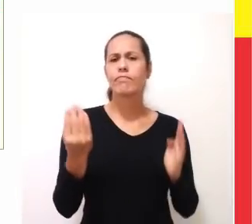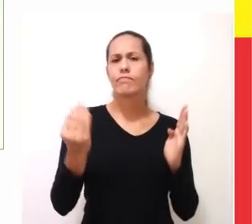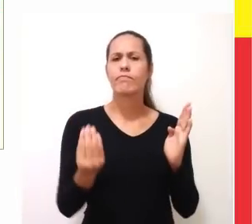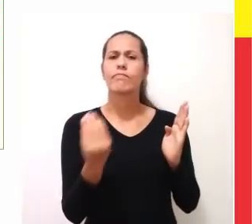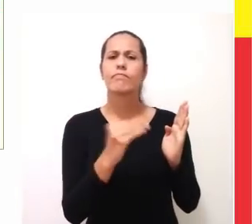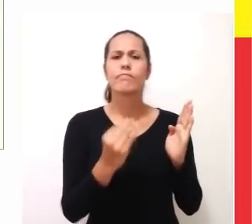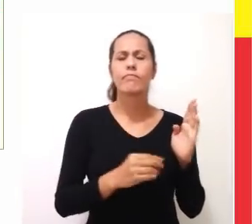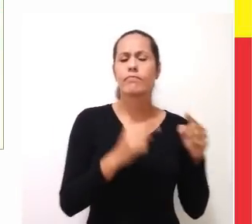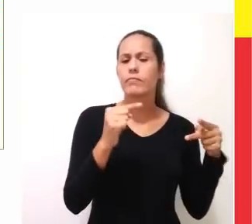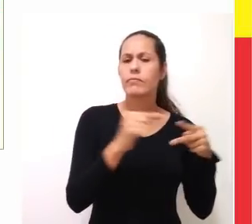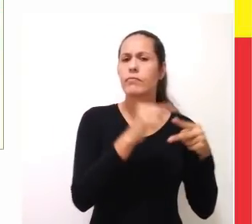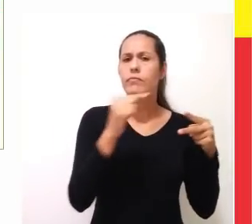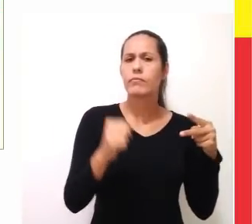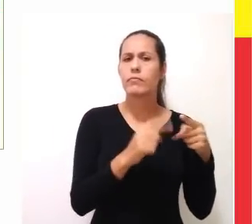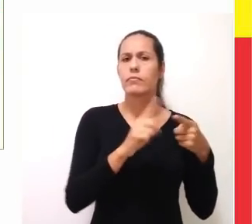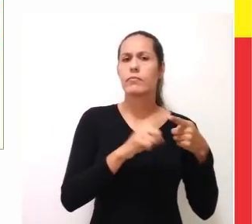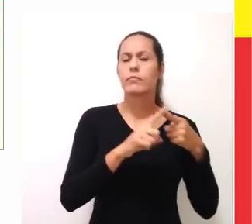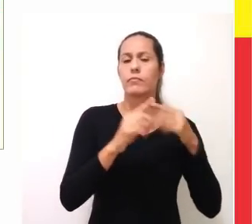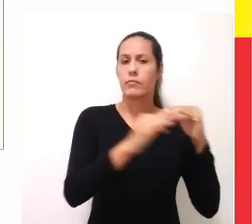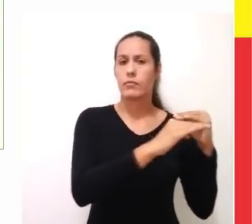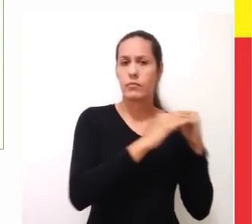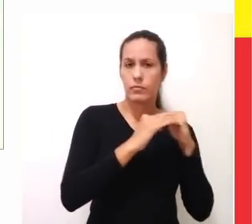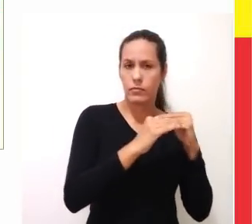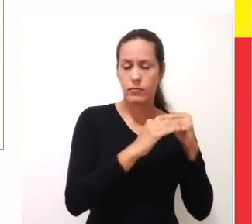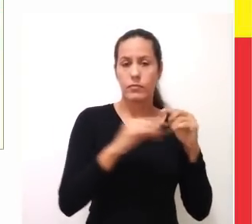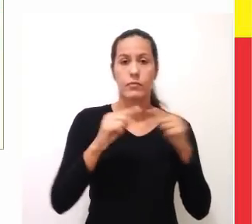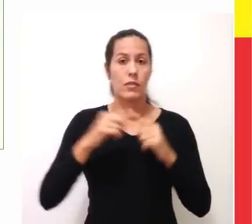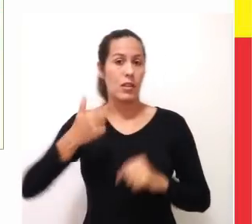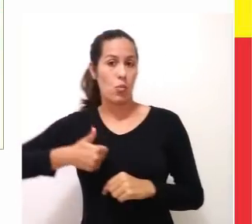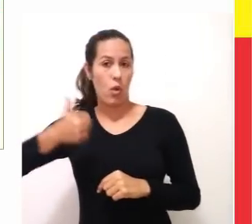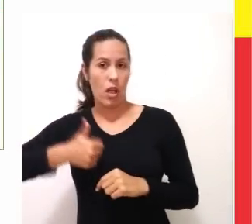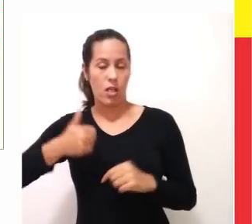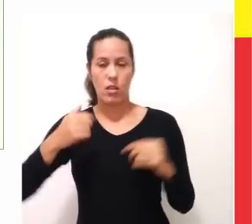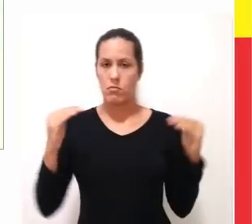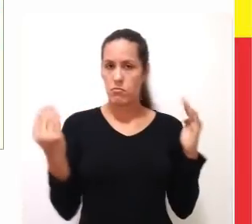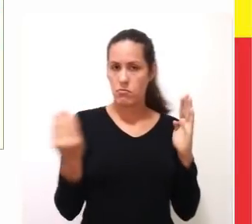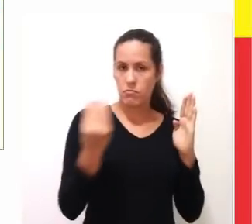estes dois quesitos, quais são os dois quesitos? A uniformidade e